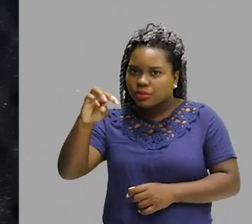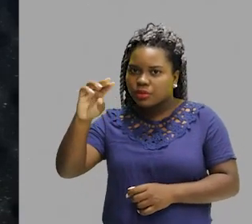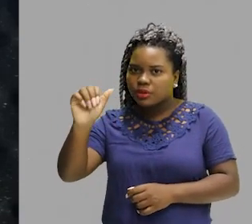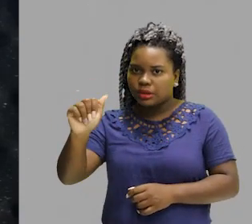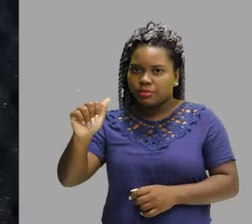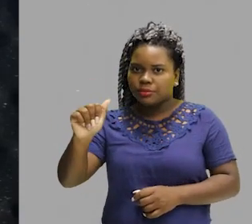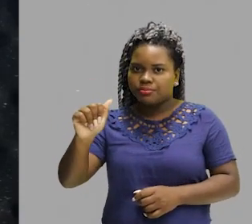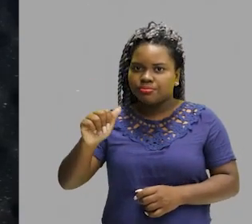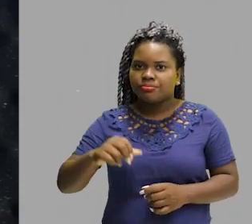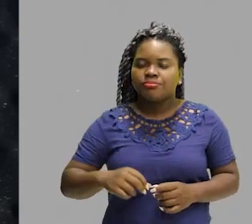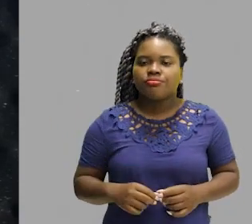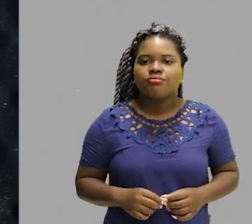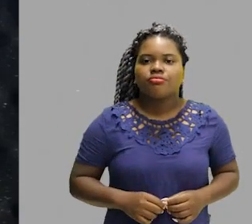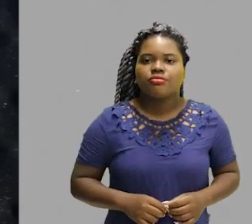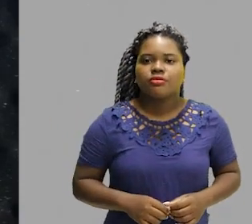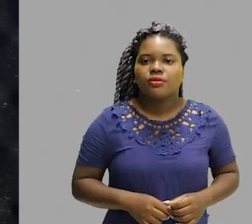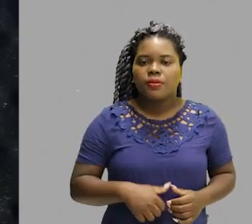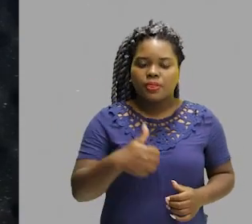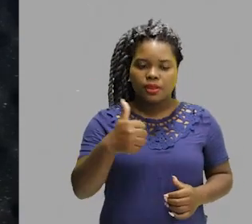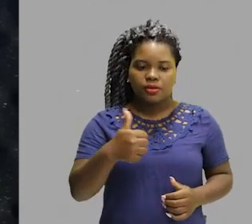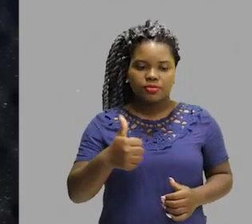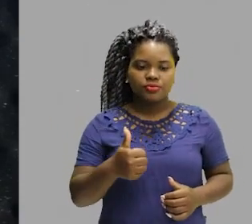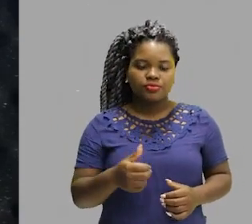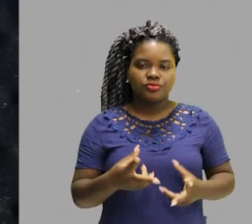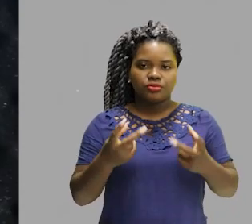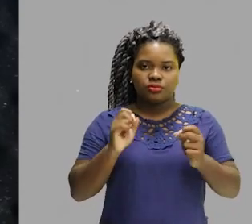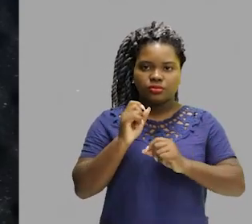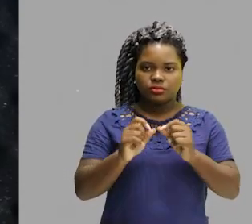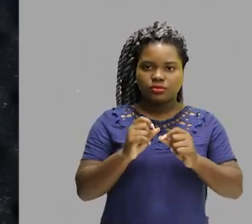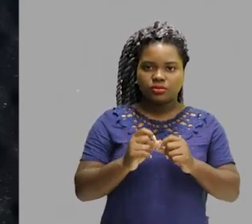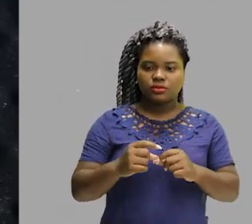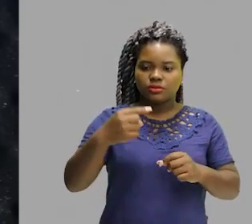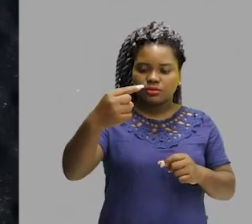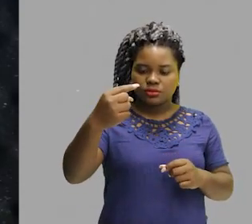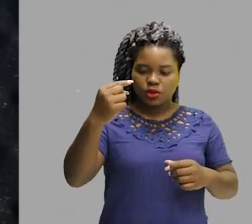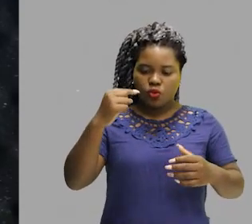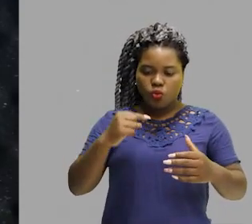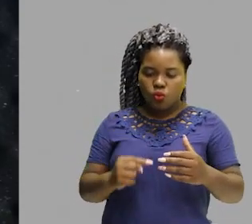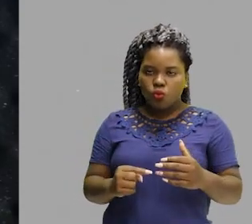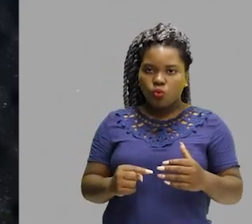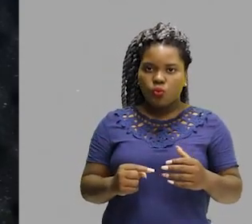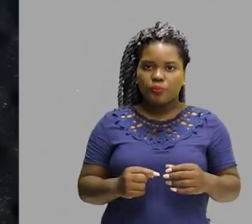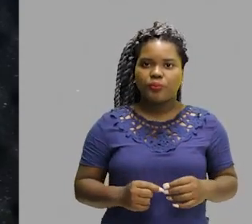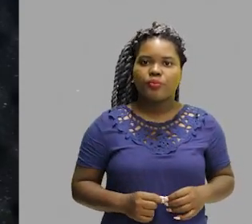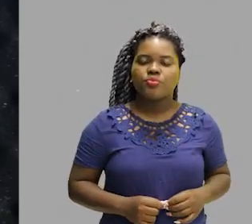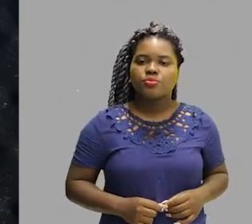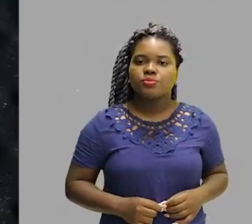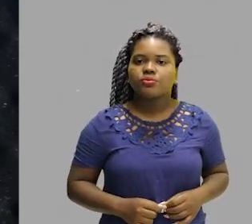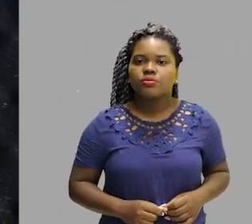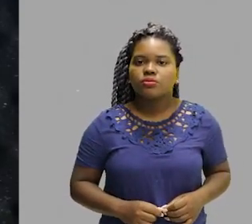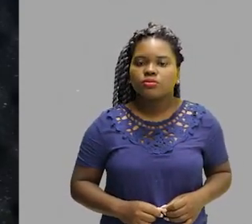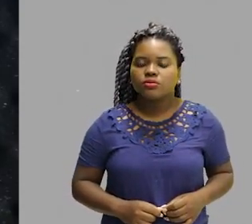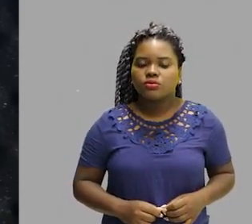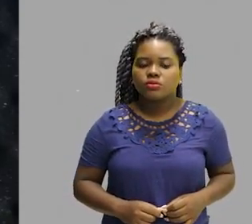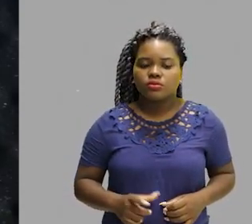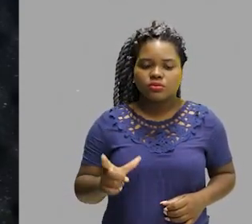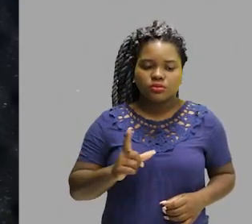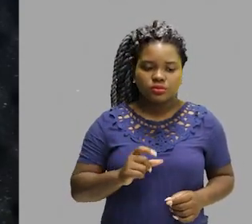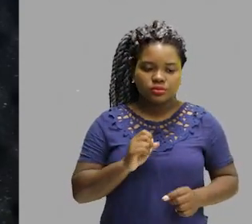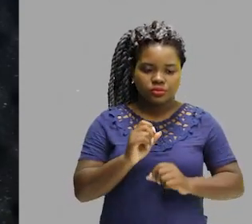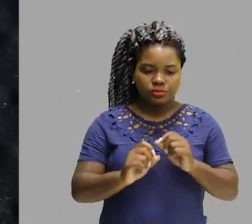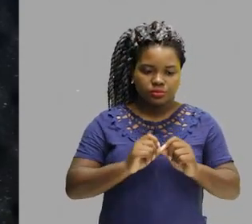primeira você viu que o primeiro verso vai rimar com o último. E aí eu tenho, não é maior o coração que